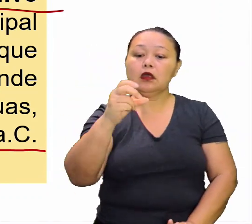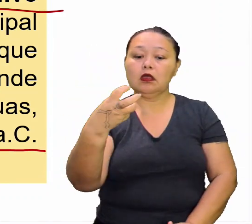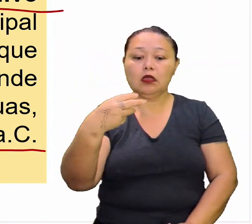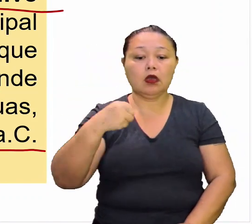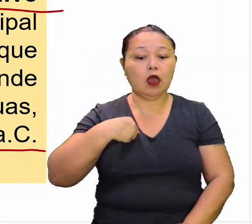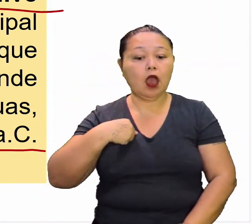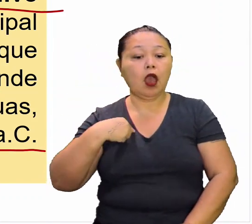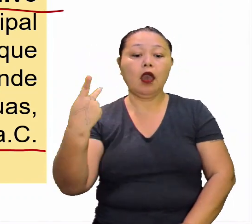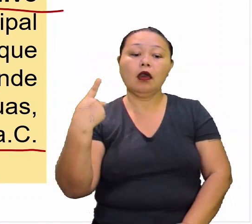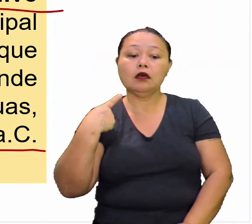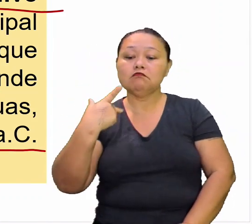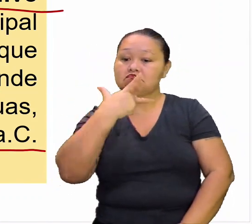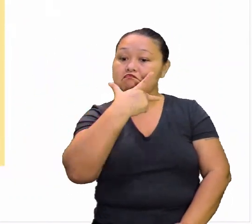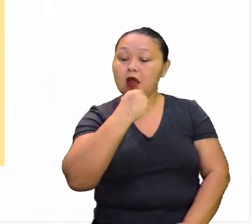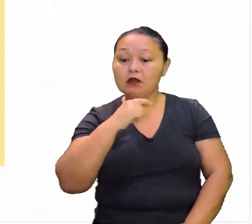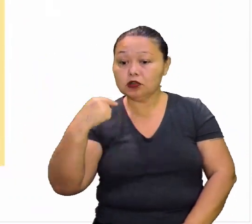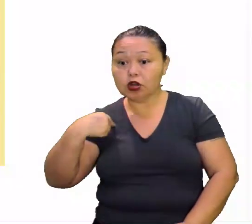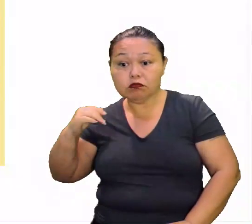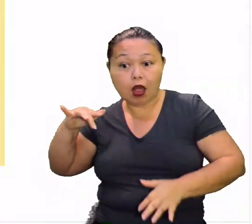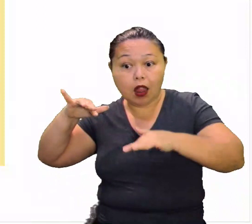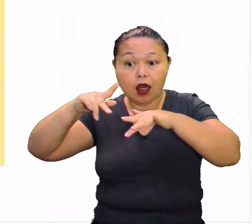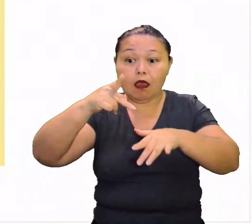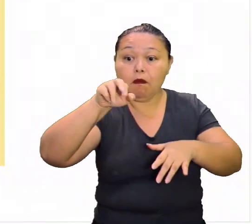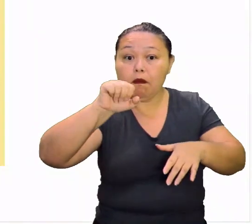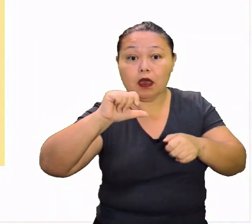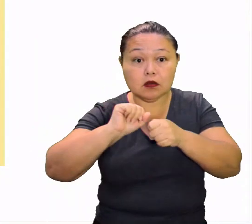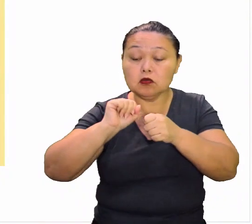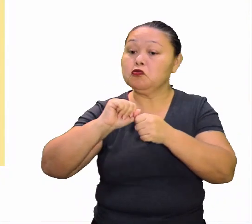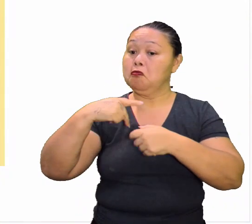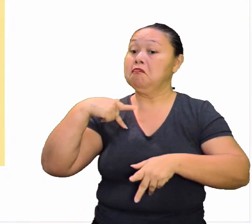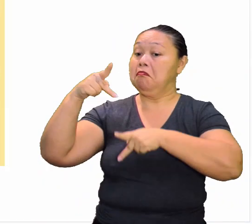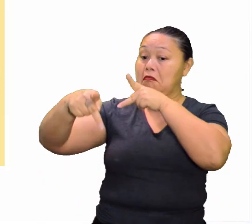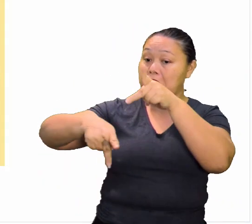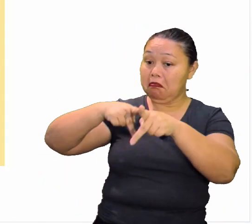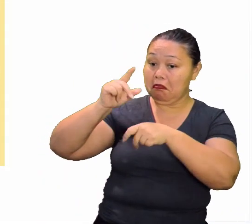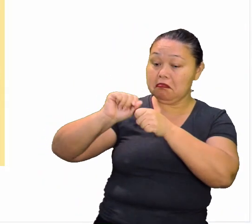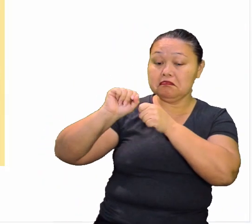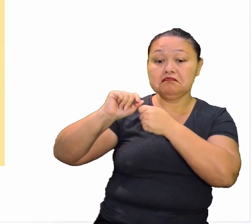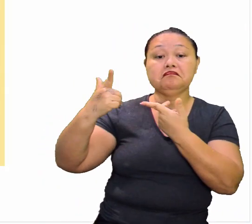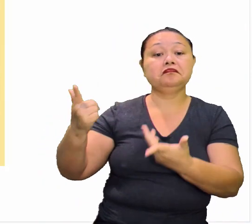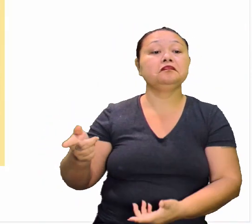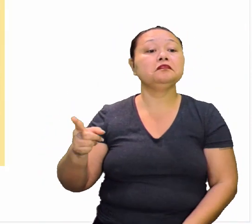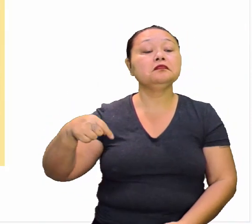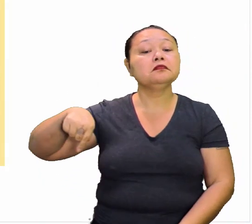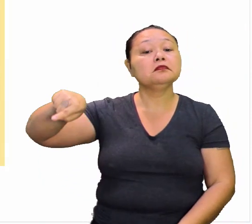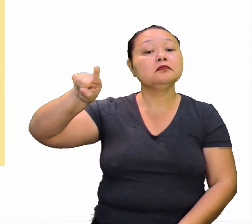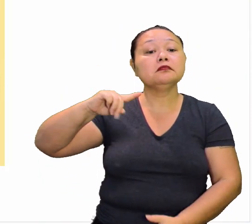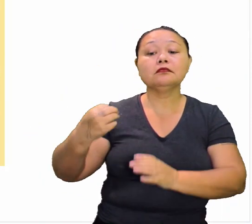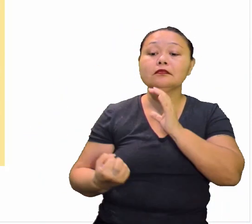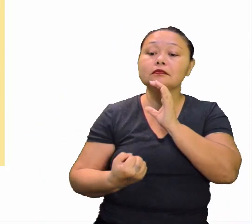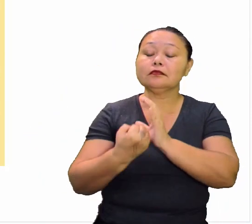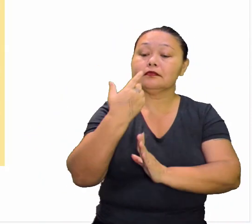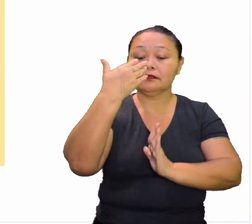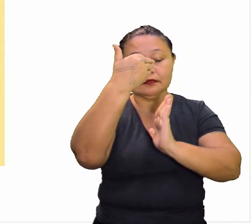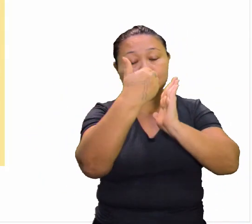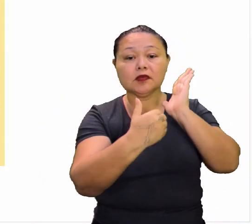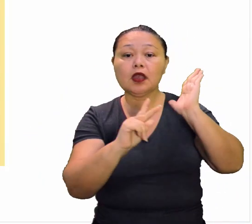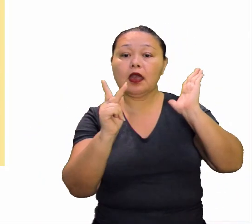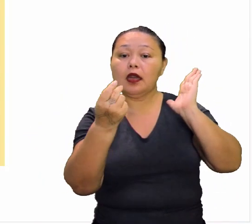quem? Pelos persas. Aqui é povo dominando povo, né? E aí surge o Código de